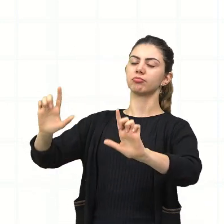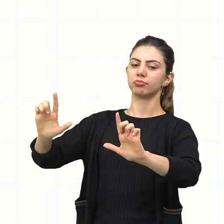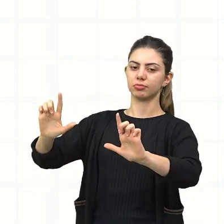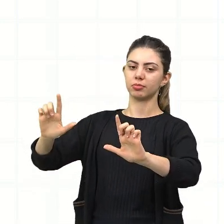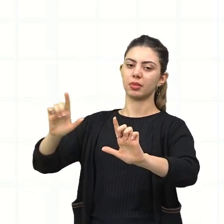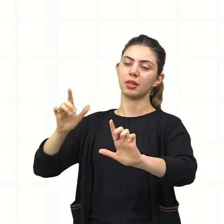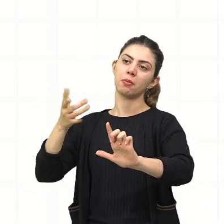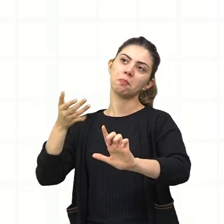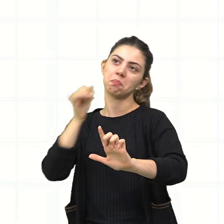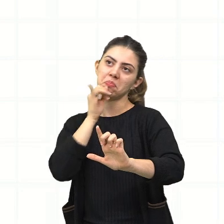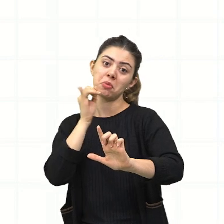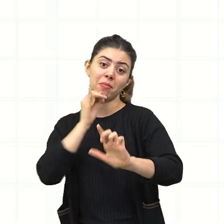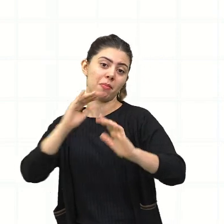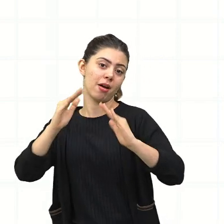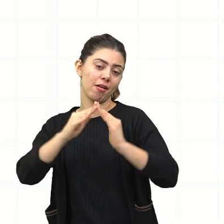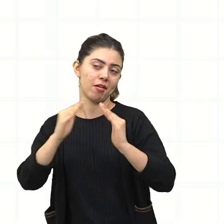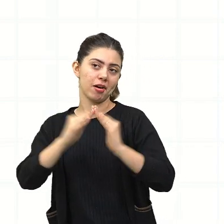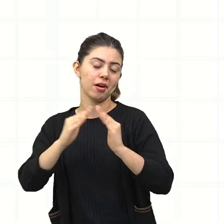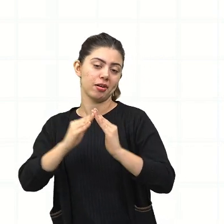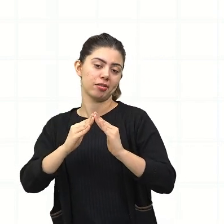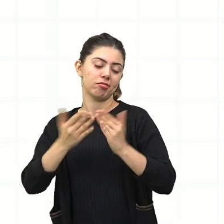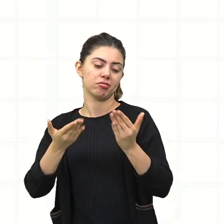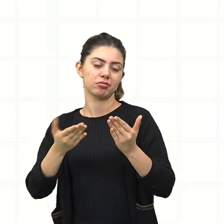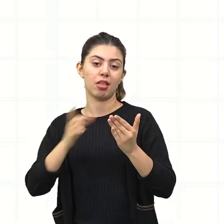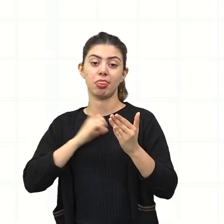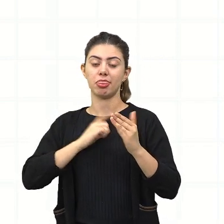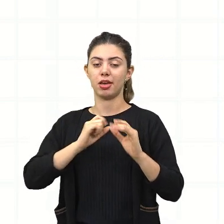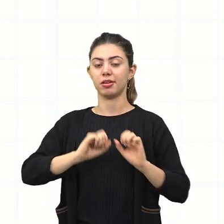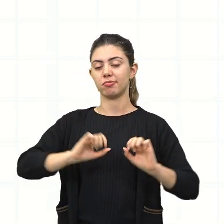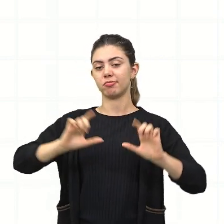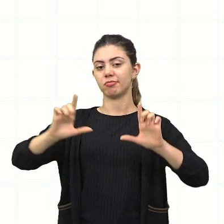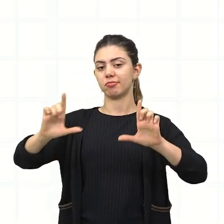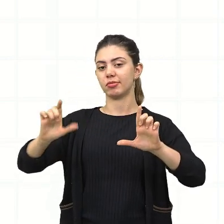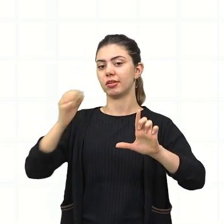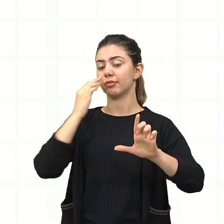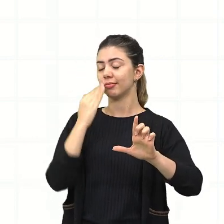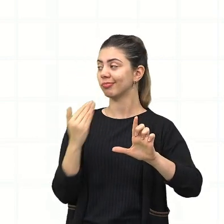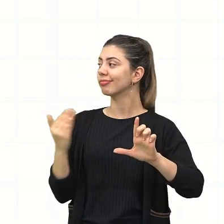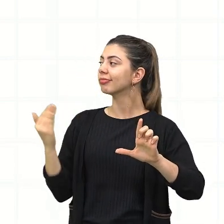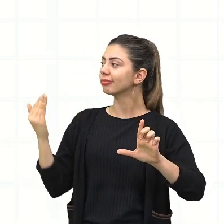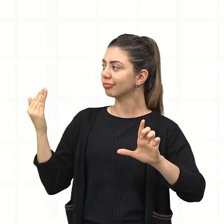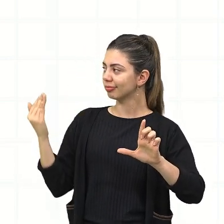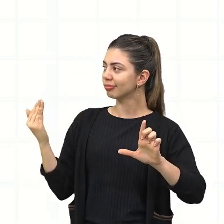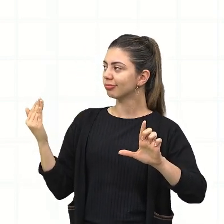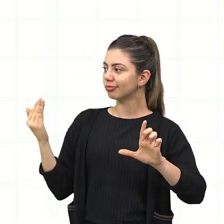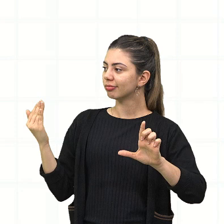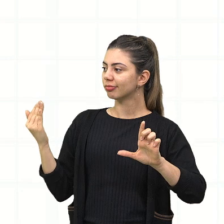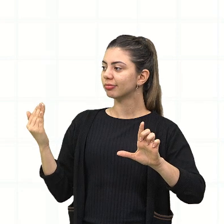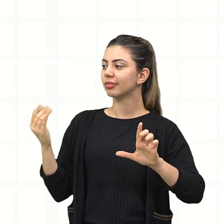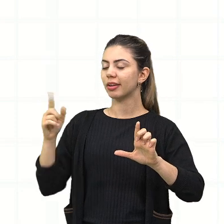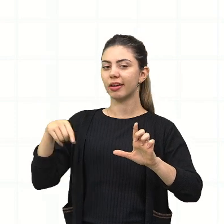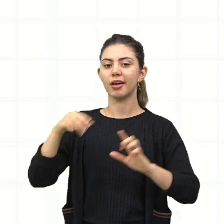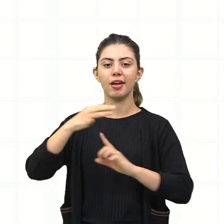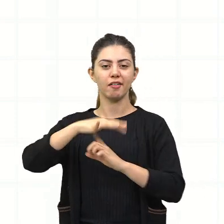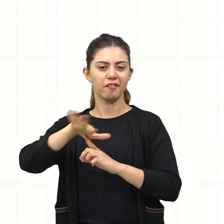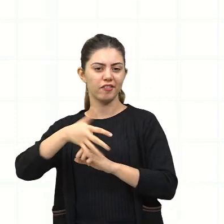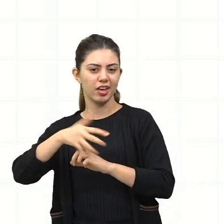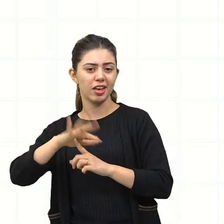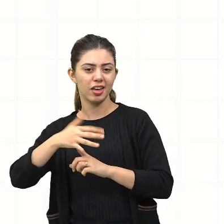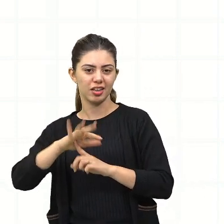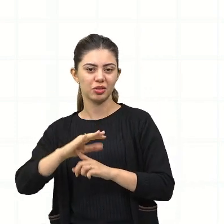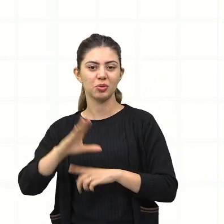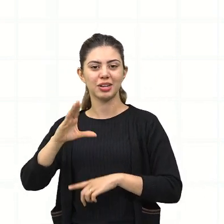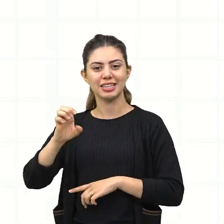alguma casa ou alguma banca, e você lida com esse anúncio que a gente está vendo aqui na tela. Verdura